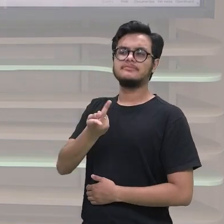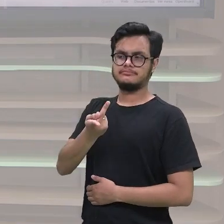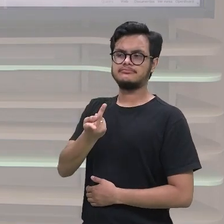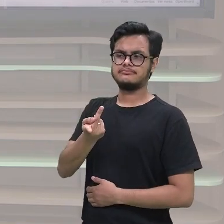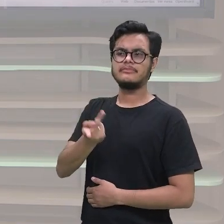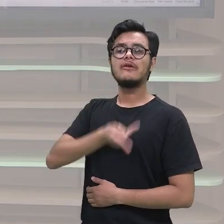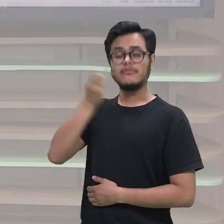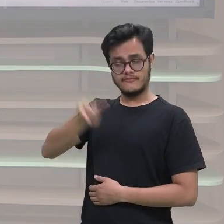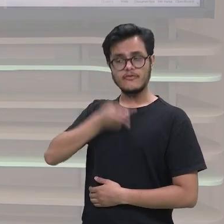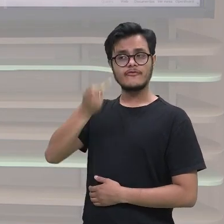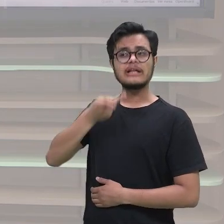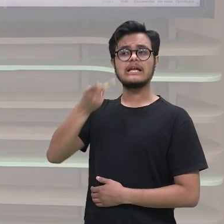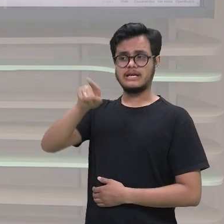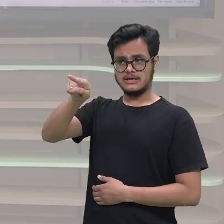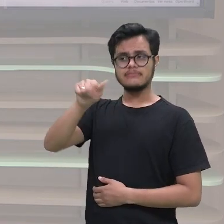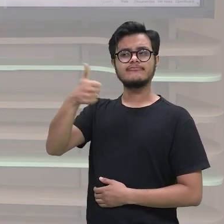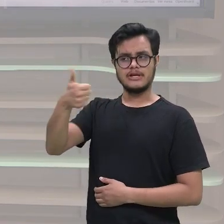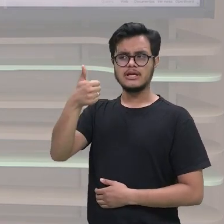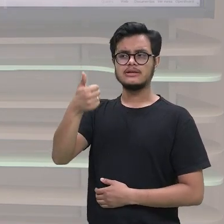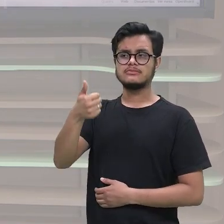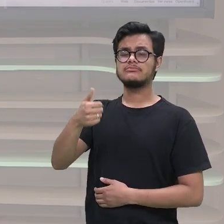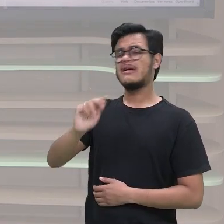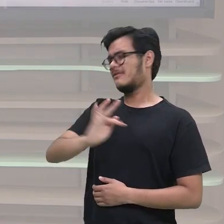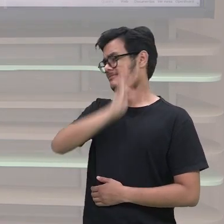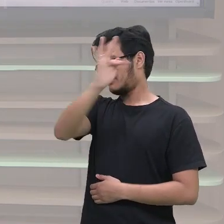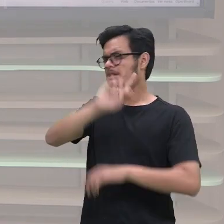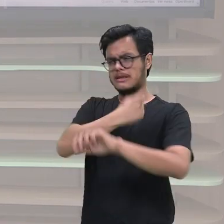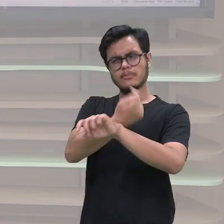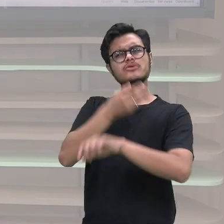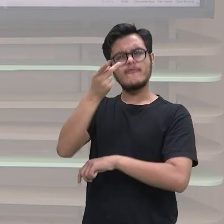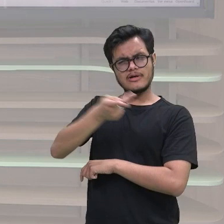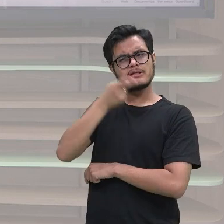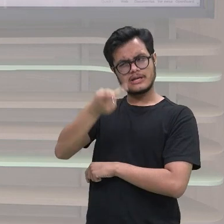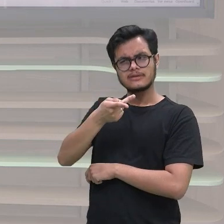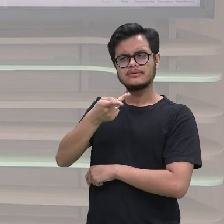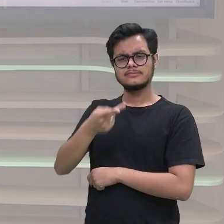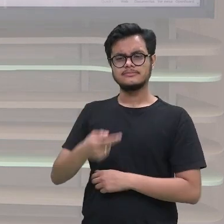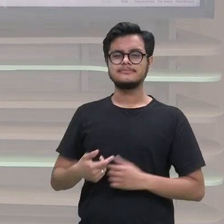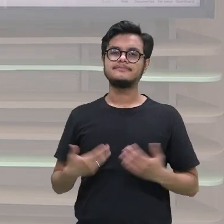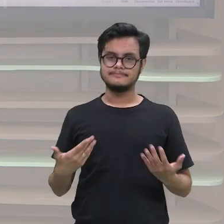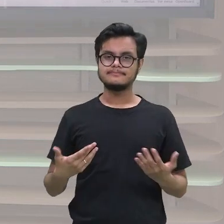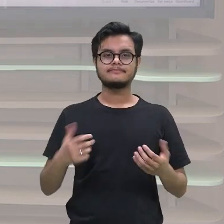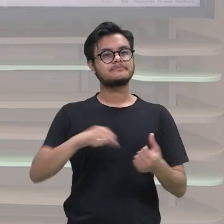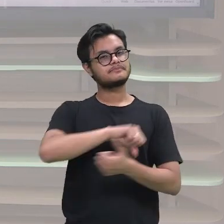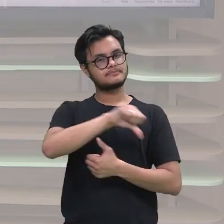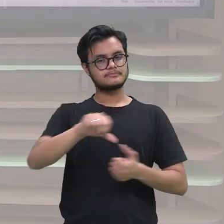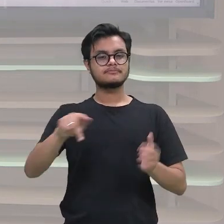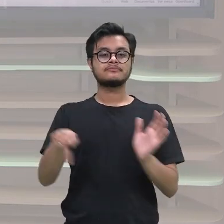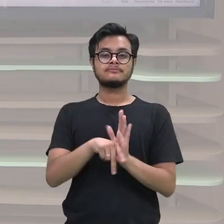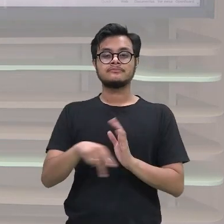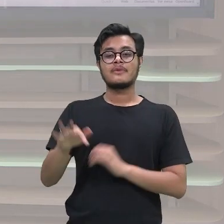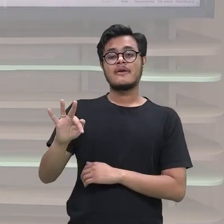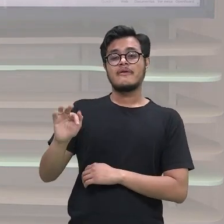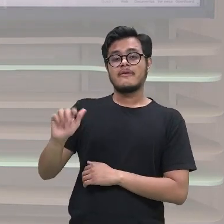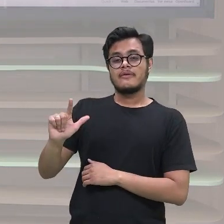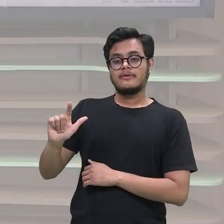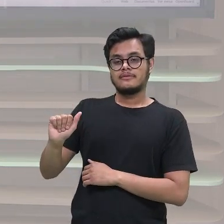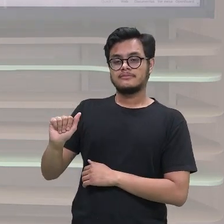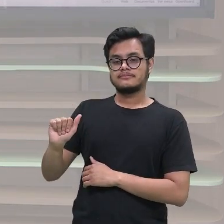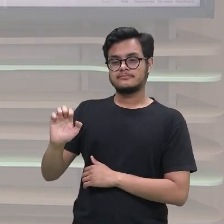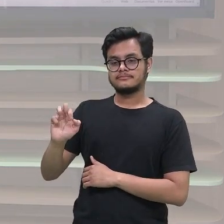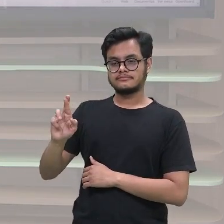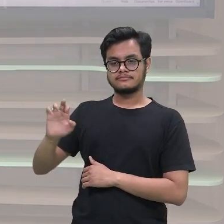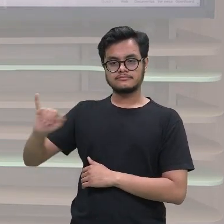exatamente, eu ouvi daqui. Eu falarei. Estou modificando o verbo falar, estou flexionando ele para o futuro.